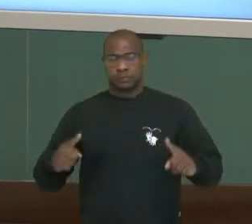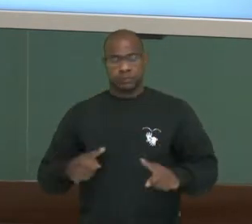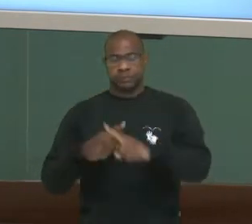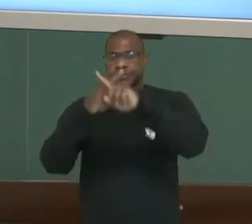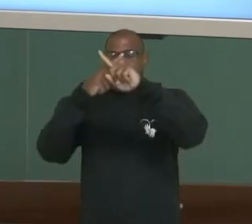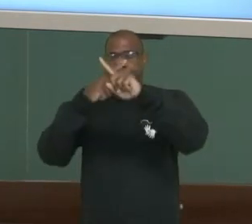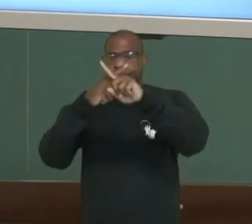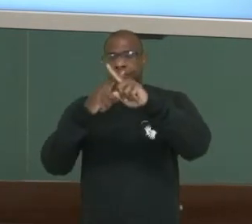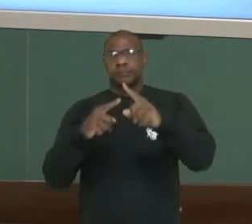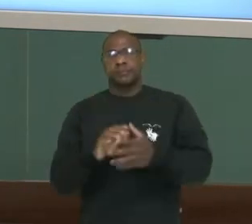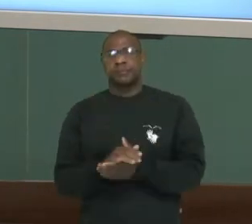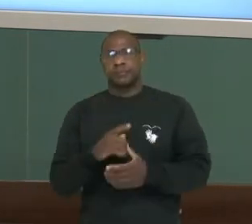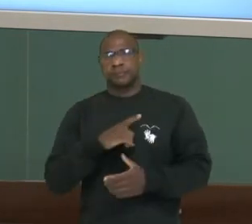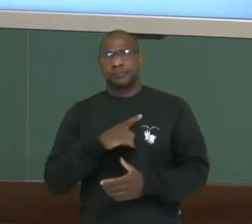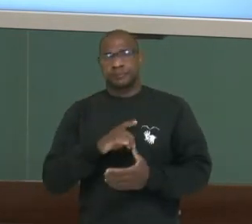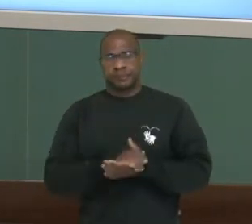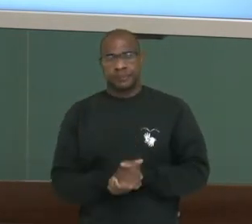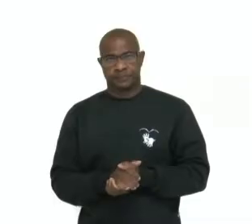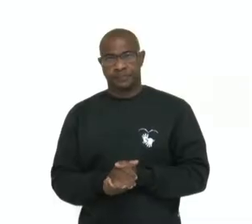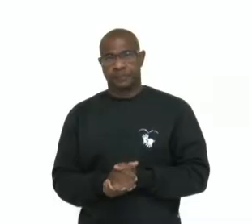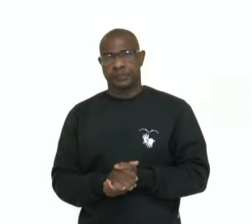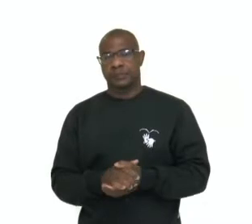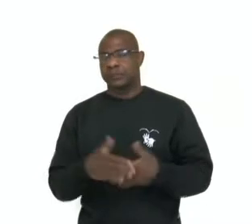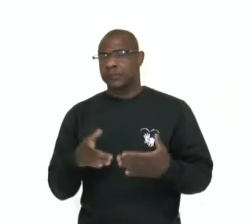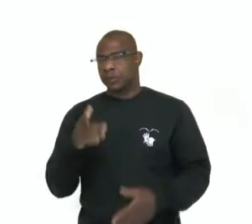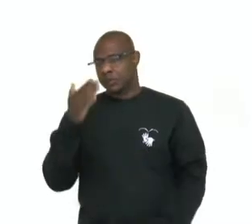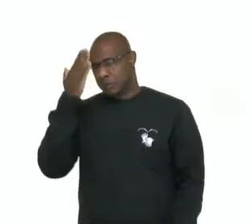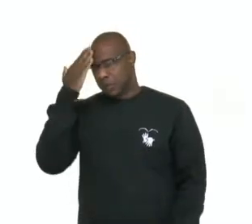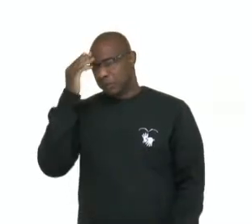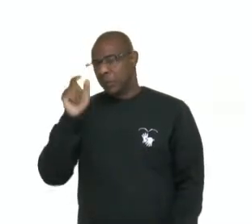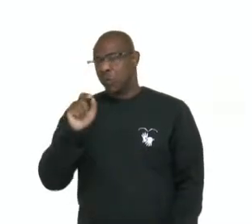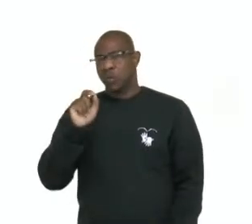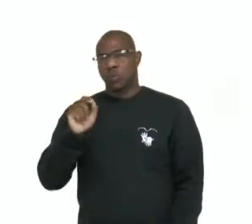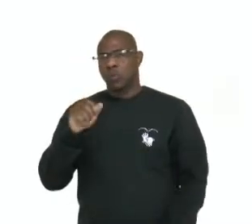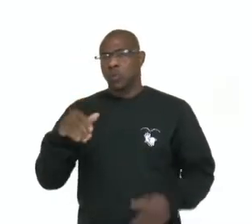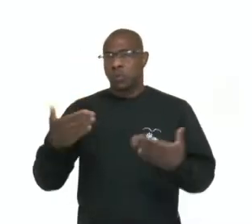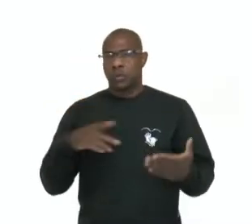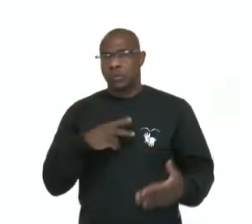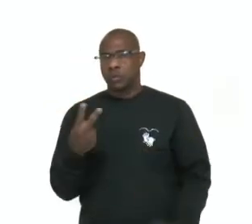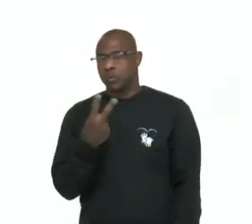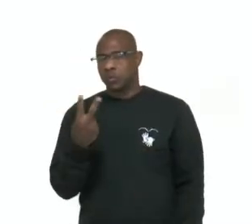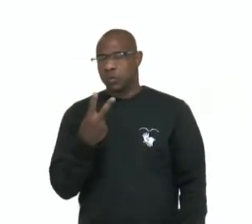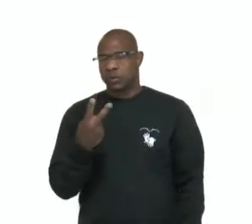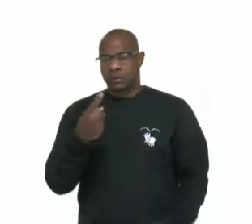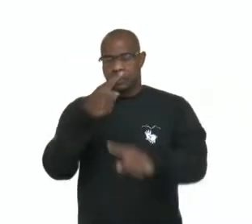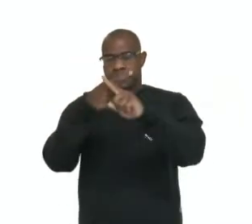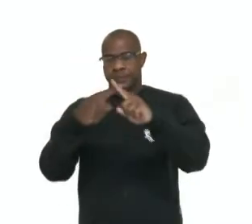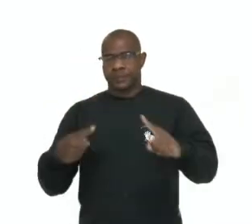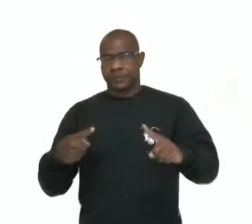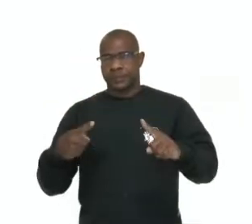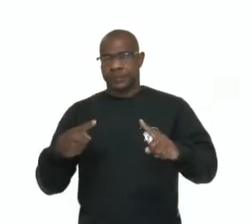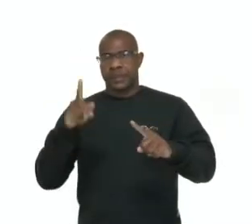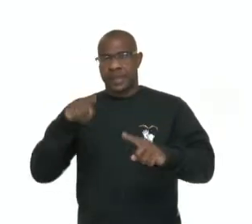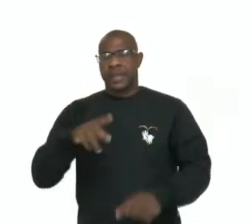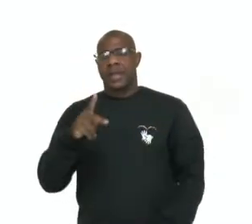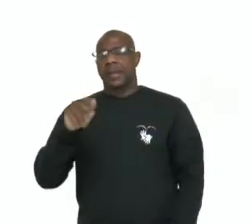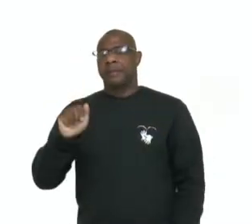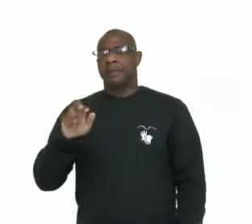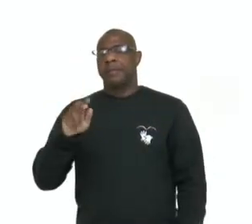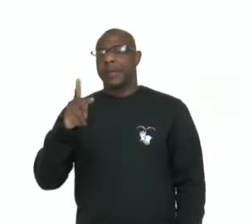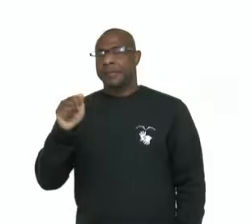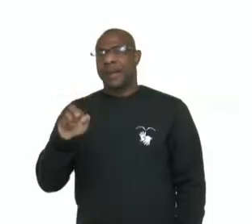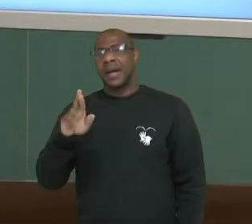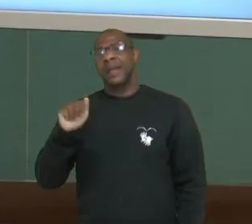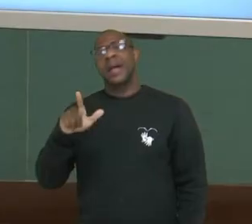eles concorrem em um ponto. Você sabe quando que duas retas são paralelas? Se vocês não